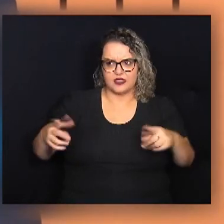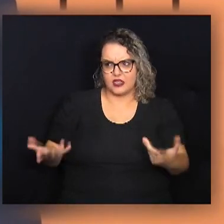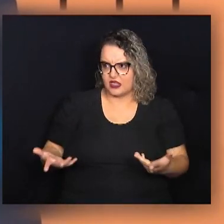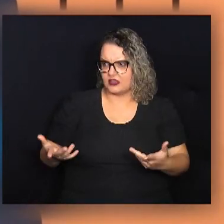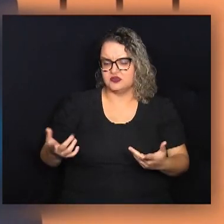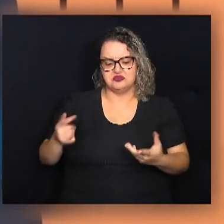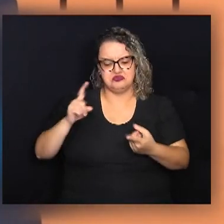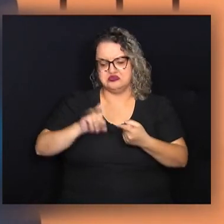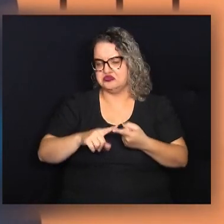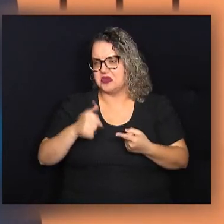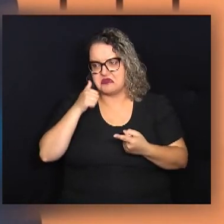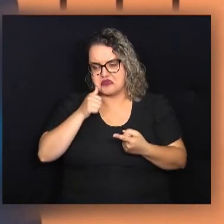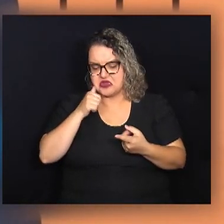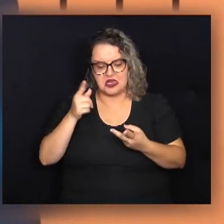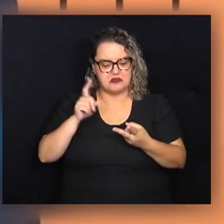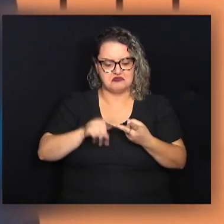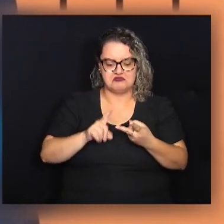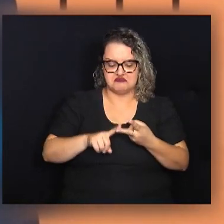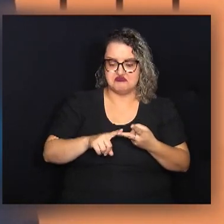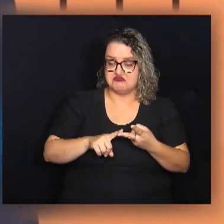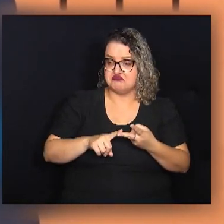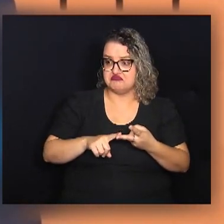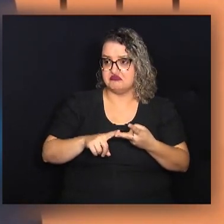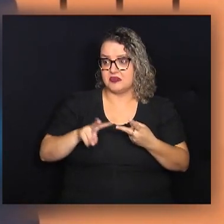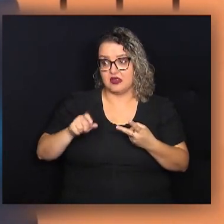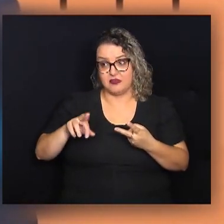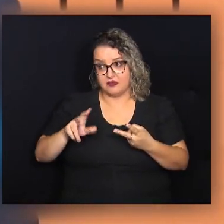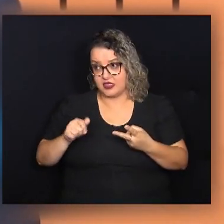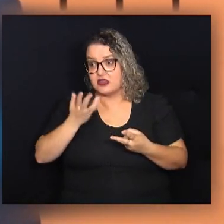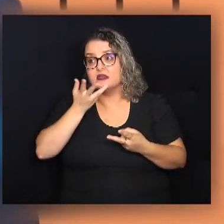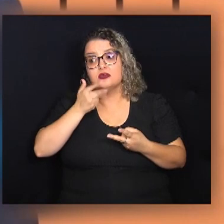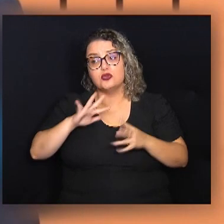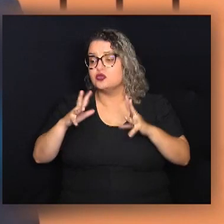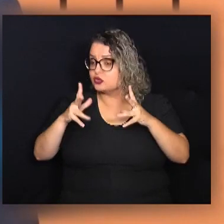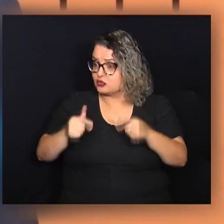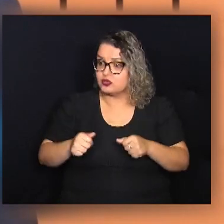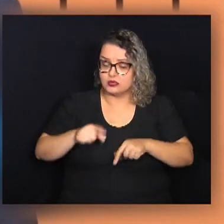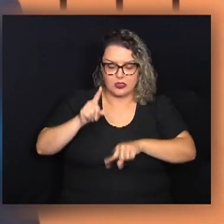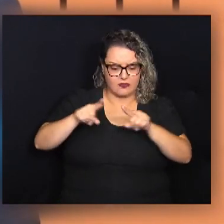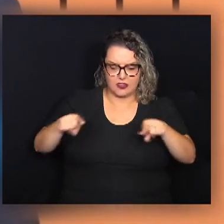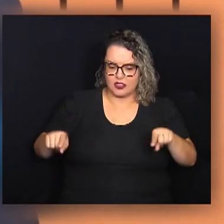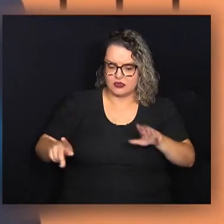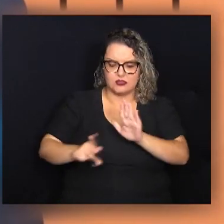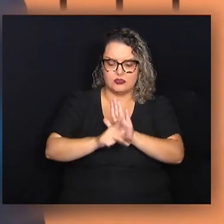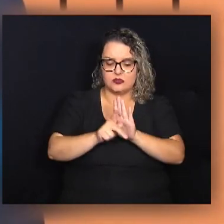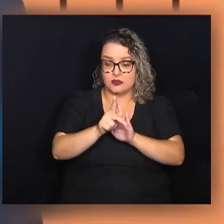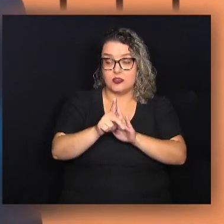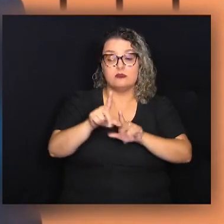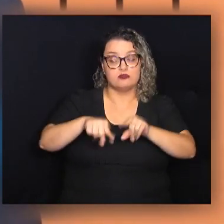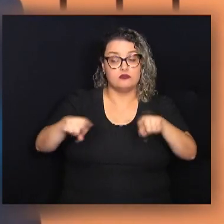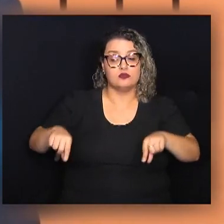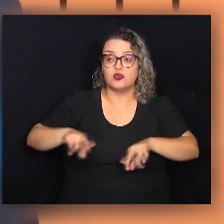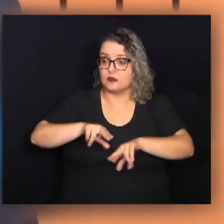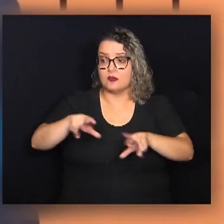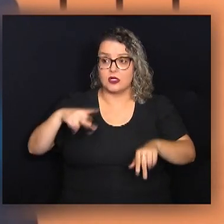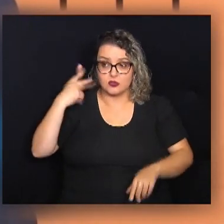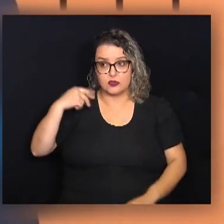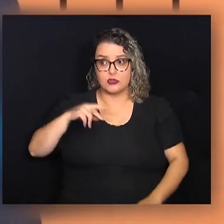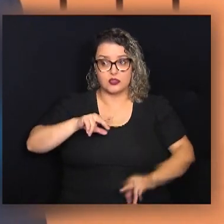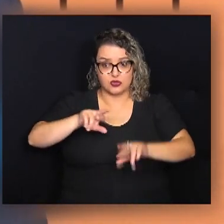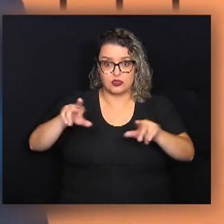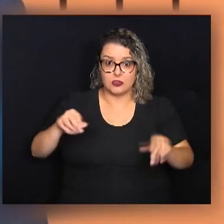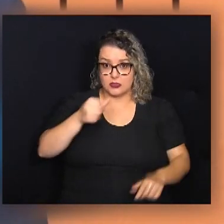das mulheres, seja na vara da infância, seja todos. Então, nós temos vários projetos aqui diversificados, de vários vereadores diferentes aqui